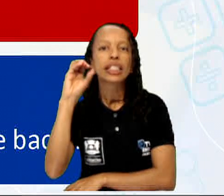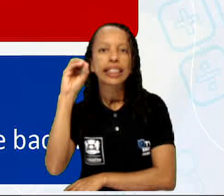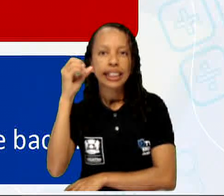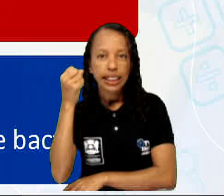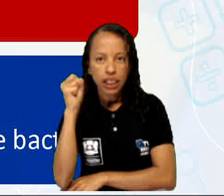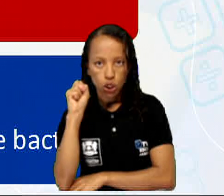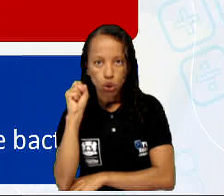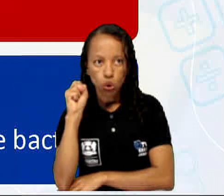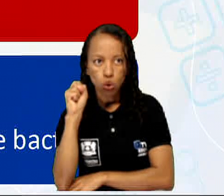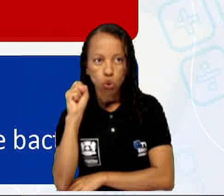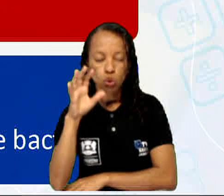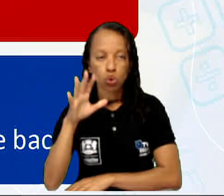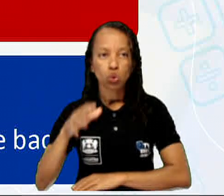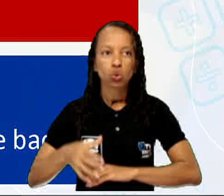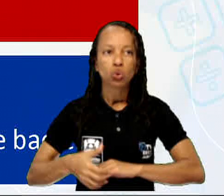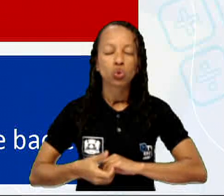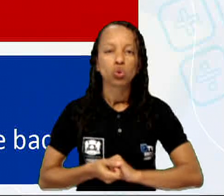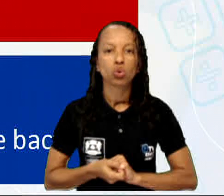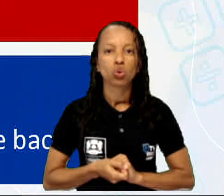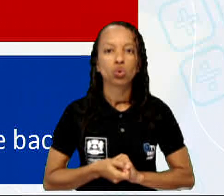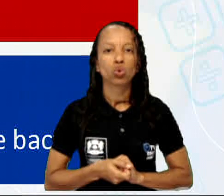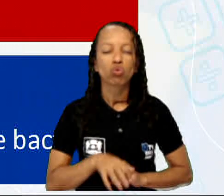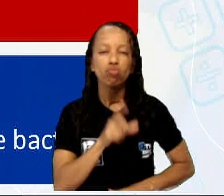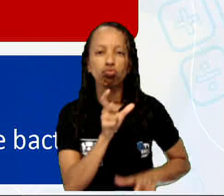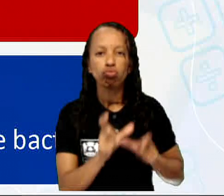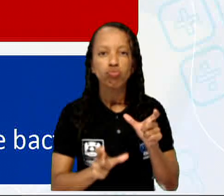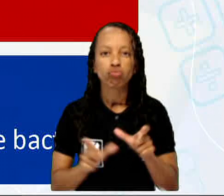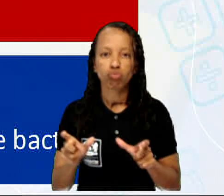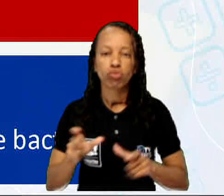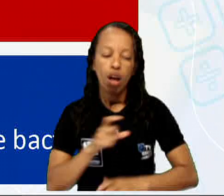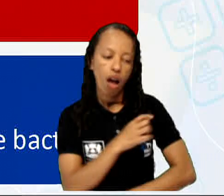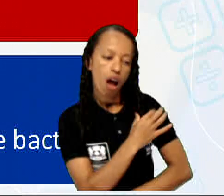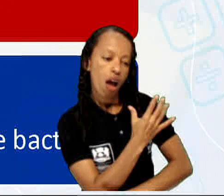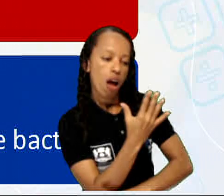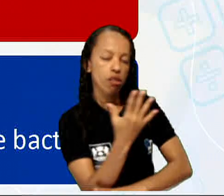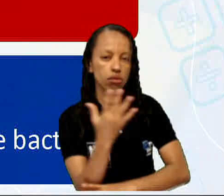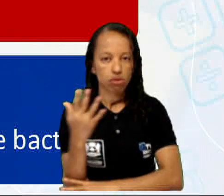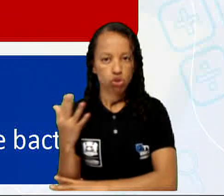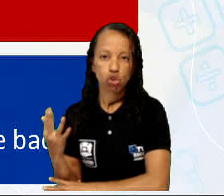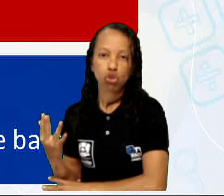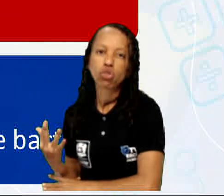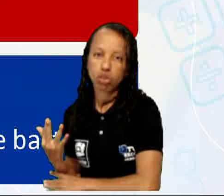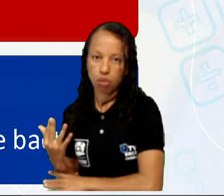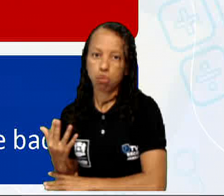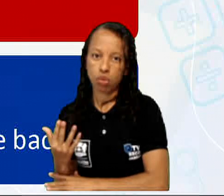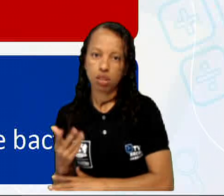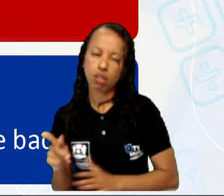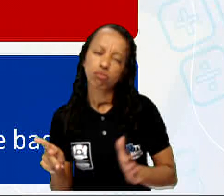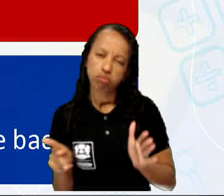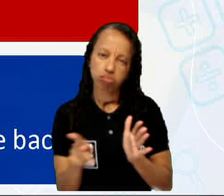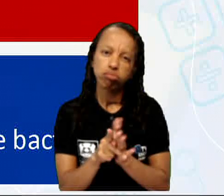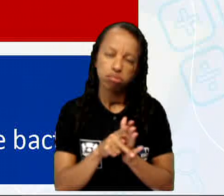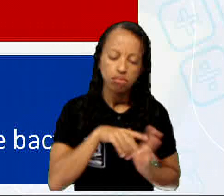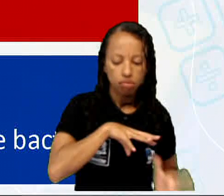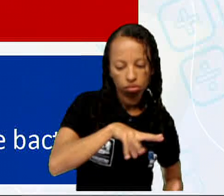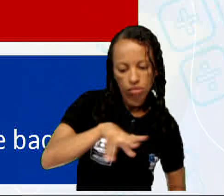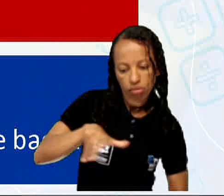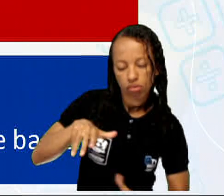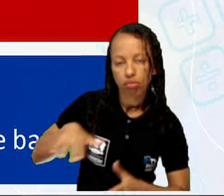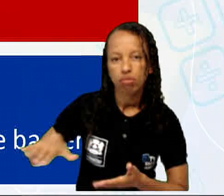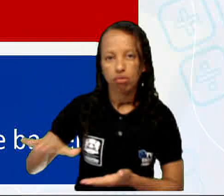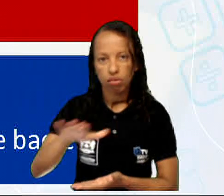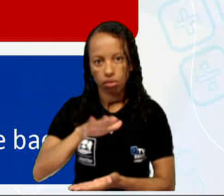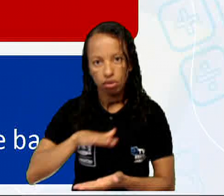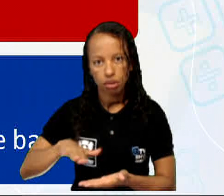os vegetais, os seres vegetais. As plantas em si fazem parte do ecossistema e têm uma grande